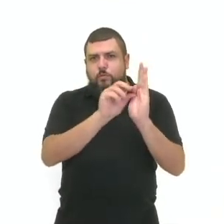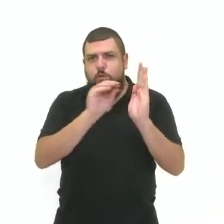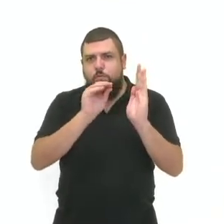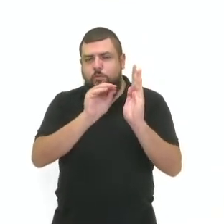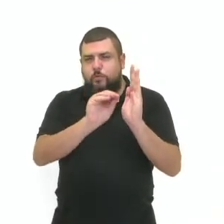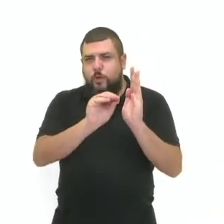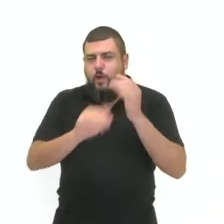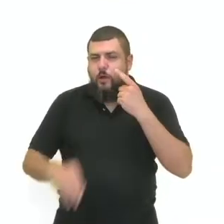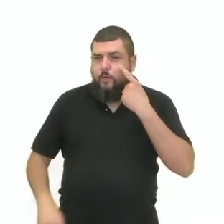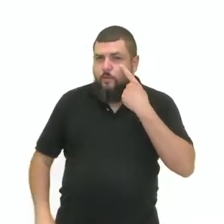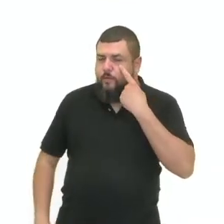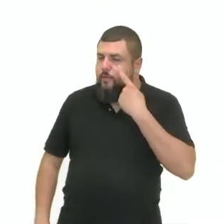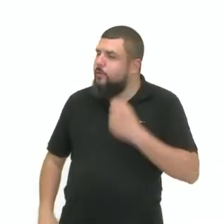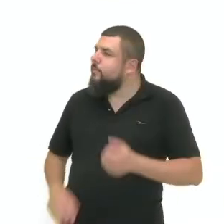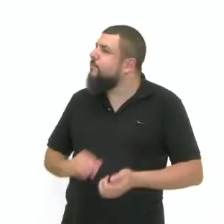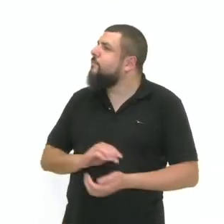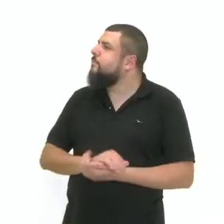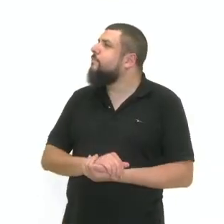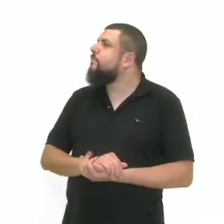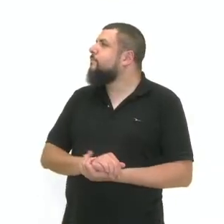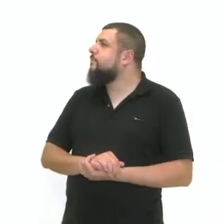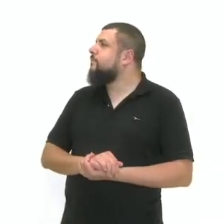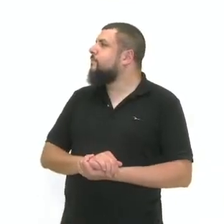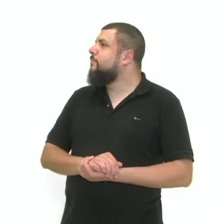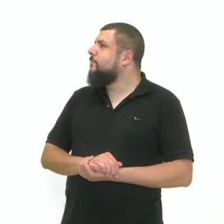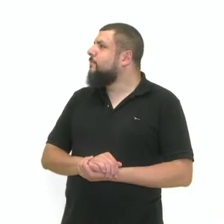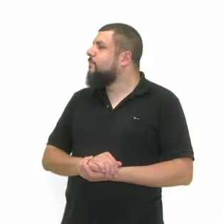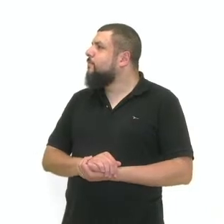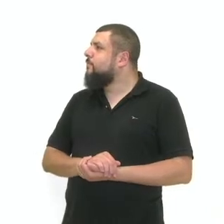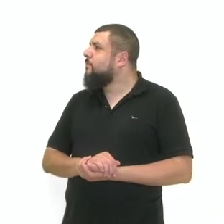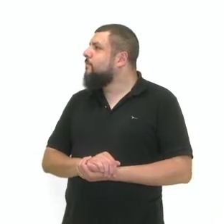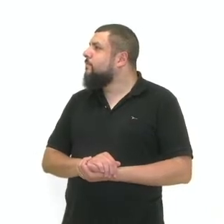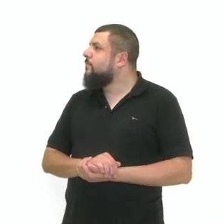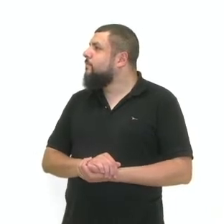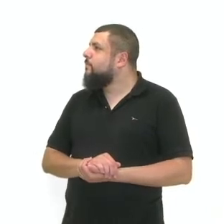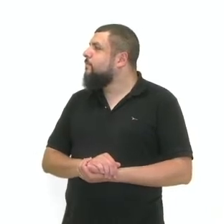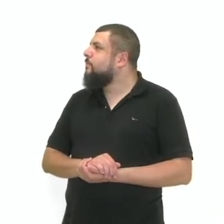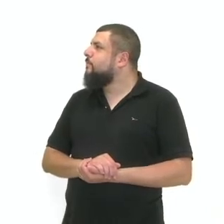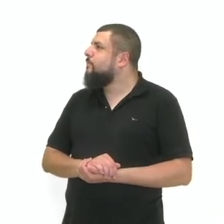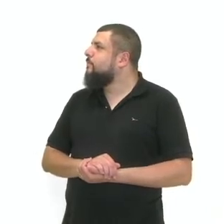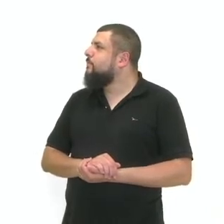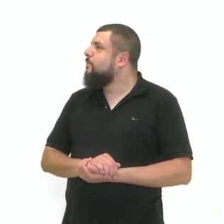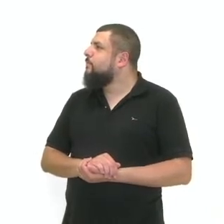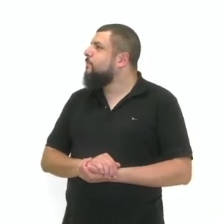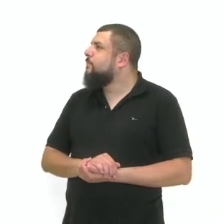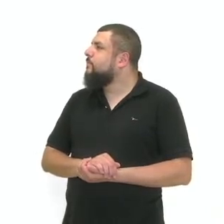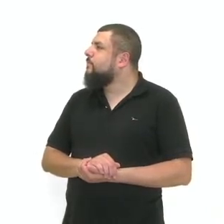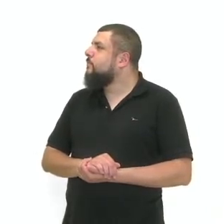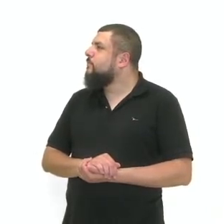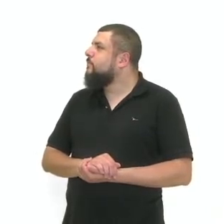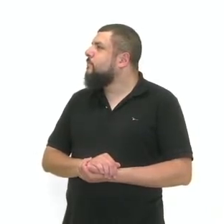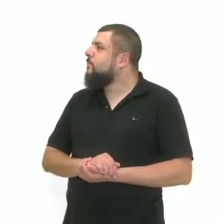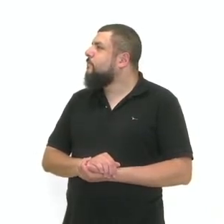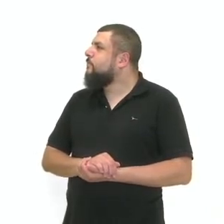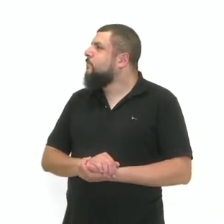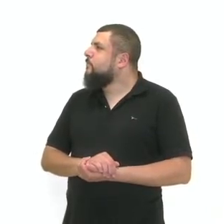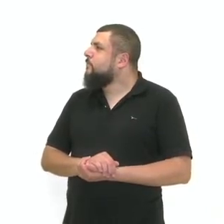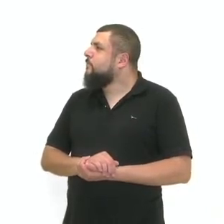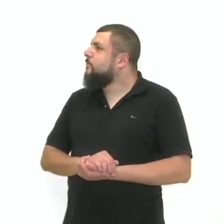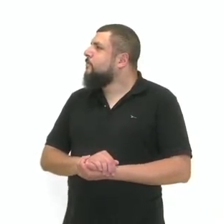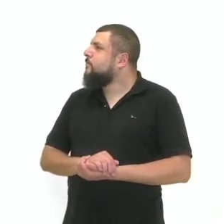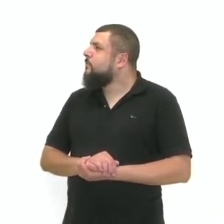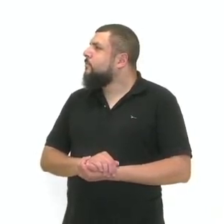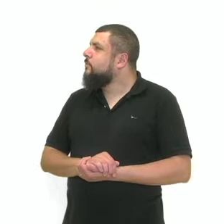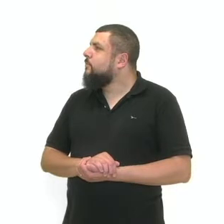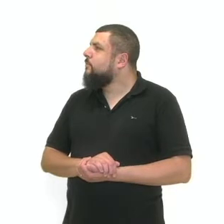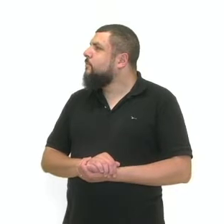a propriedade número 2. Então, observe aqui. 1 mais 2, 3. 2 mais 1, 3. Aqui